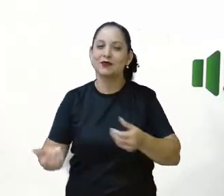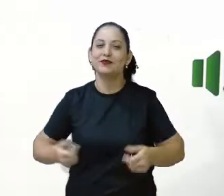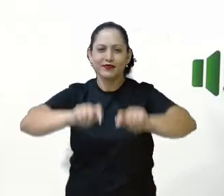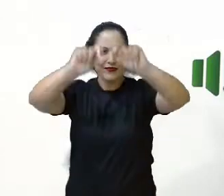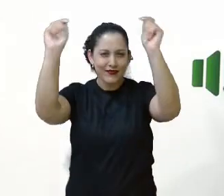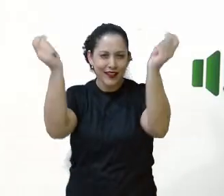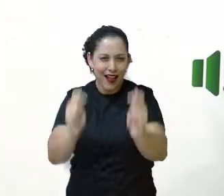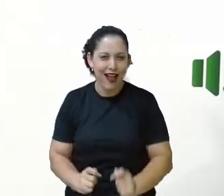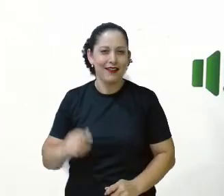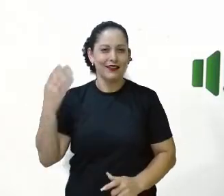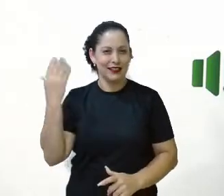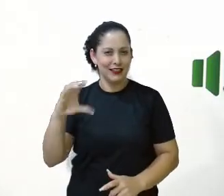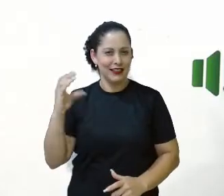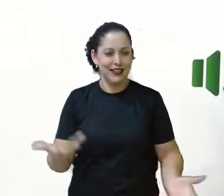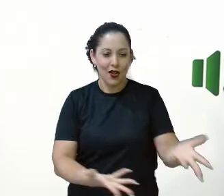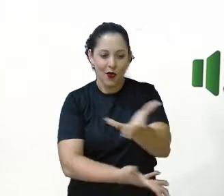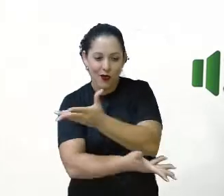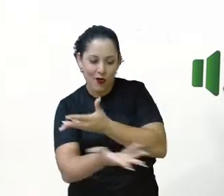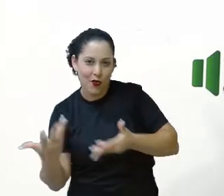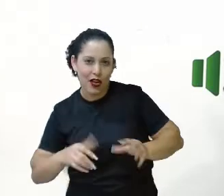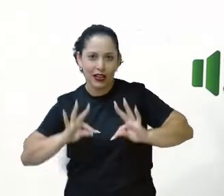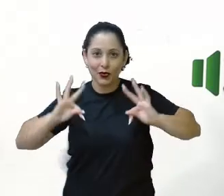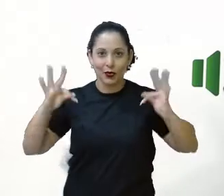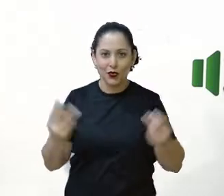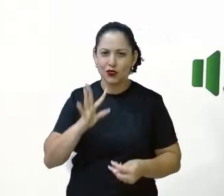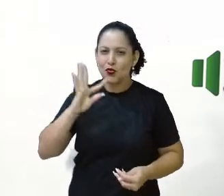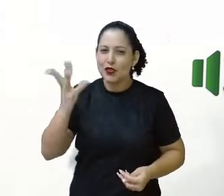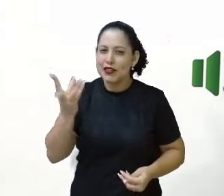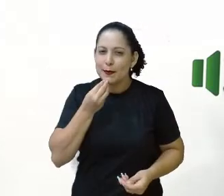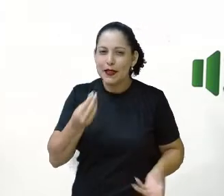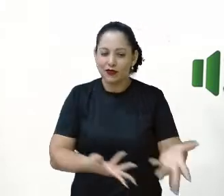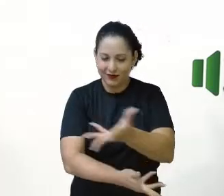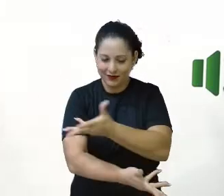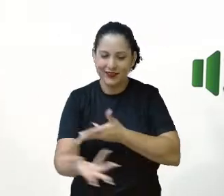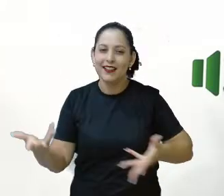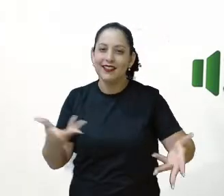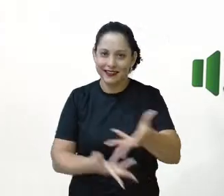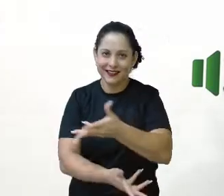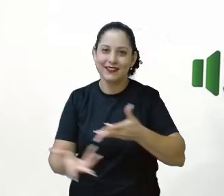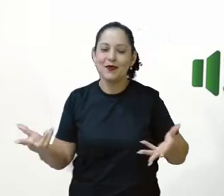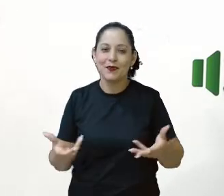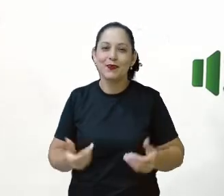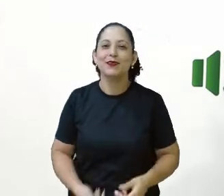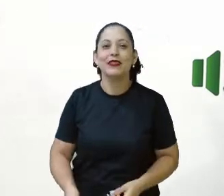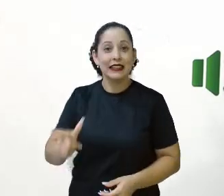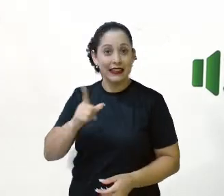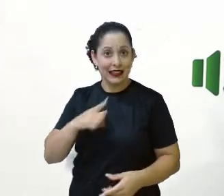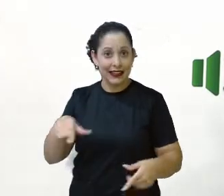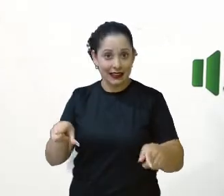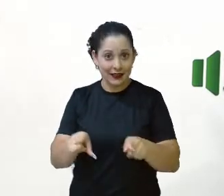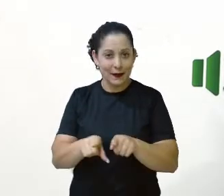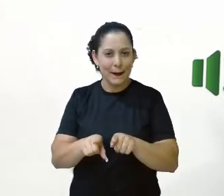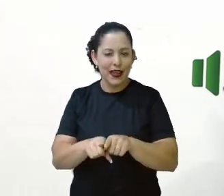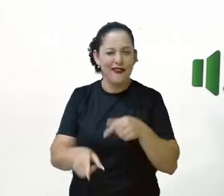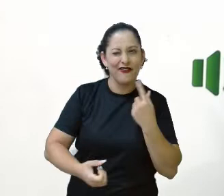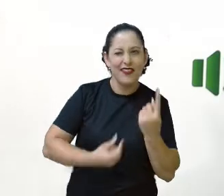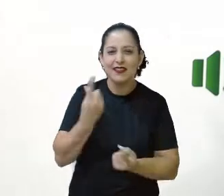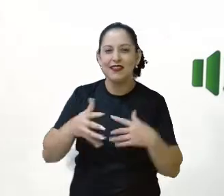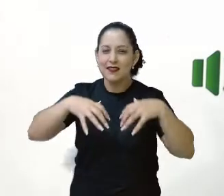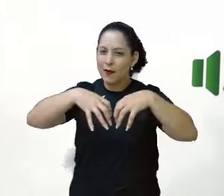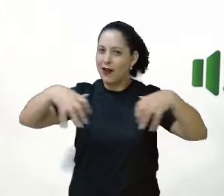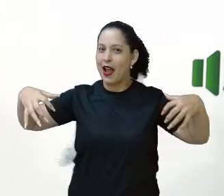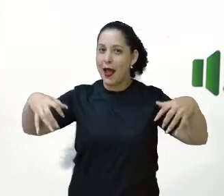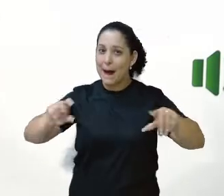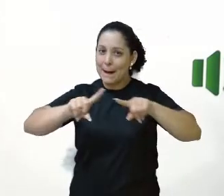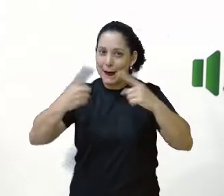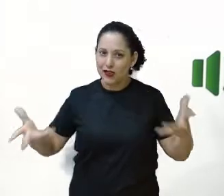Arte, ciência, né? Todos os conhecimentos, né, Bel? Está tudo interligado. A gente tem essa tendência, às vezes, de separar, mas,